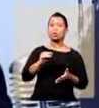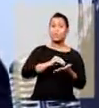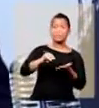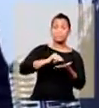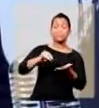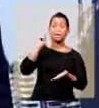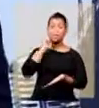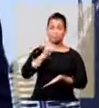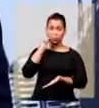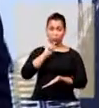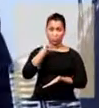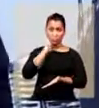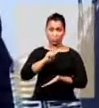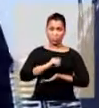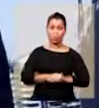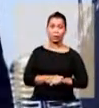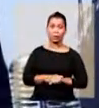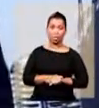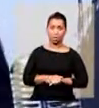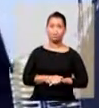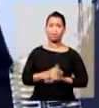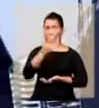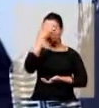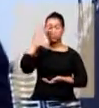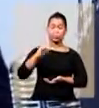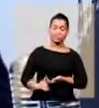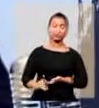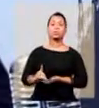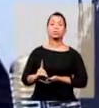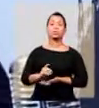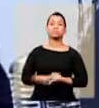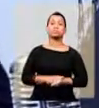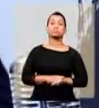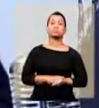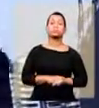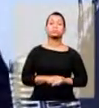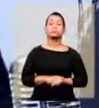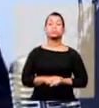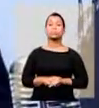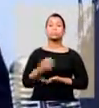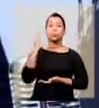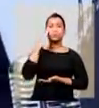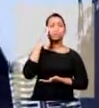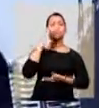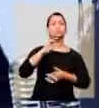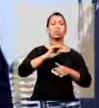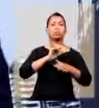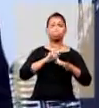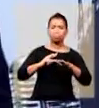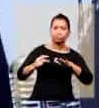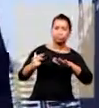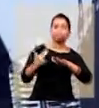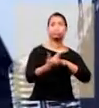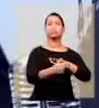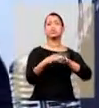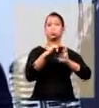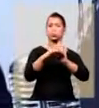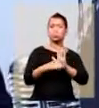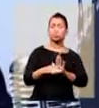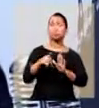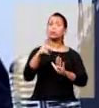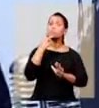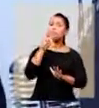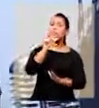Raça e Etnia. Eu sei que são vários os programas aí, queria que você destacasse o que você acha mais importante, o que as pessoas podem